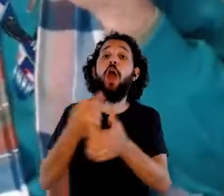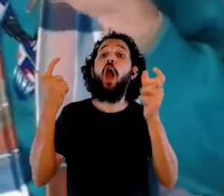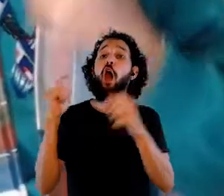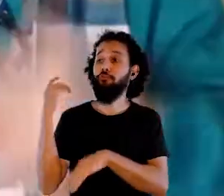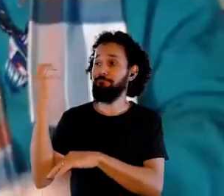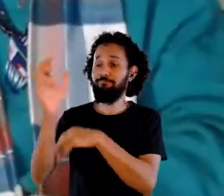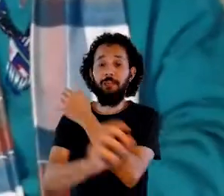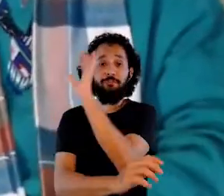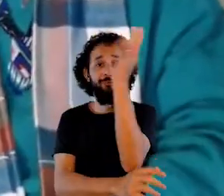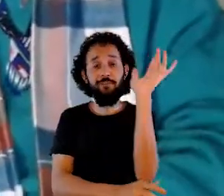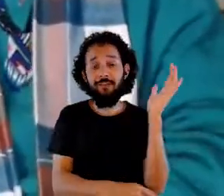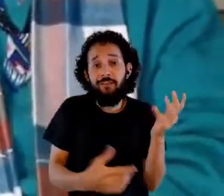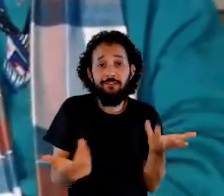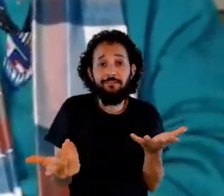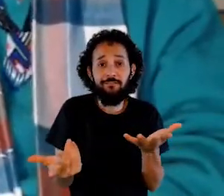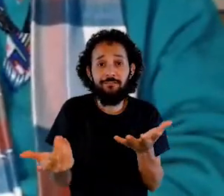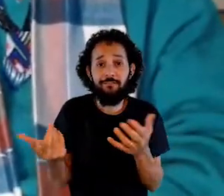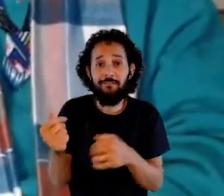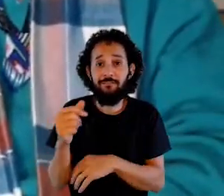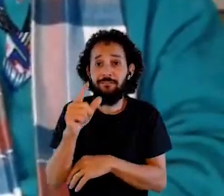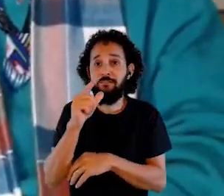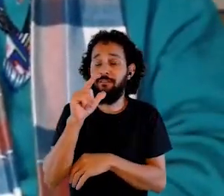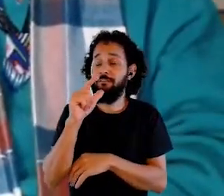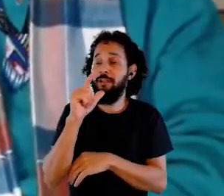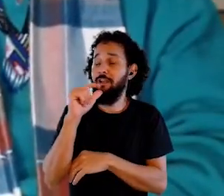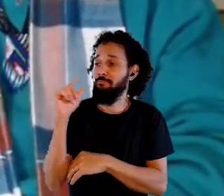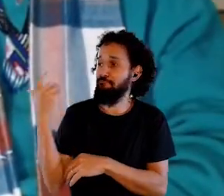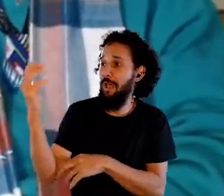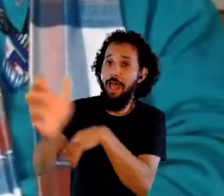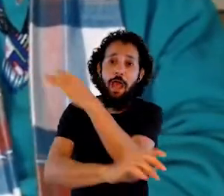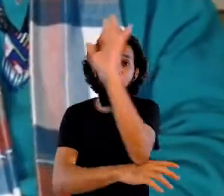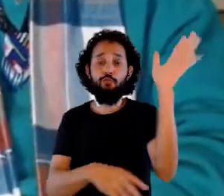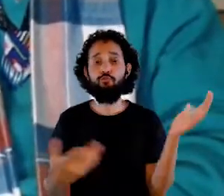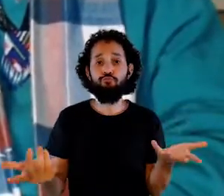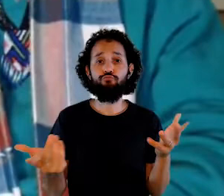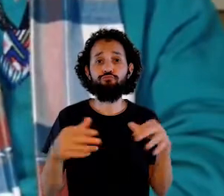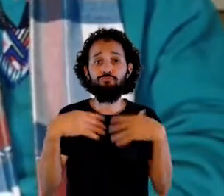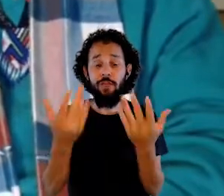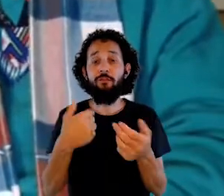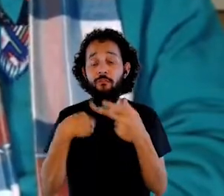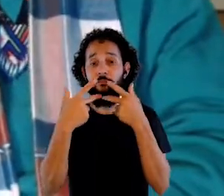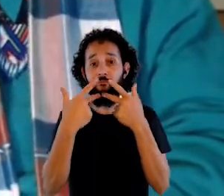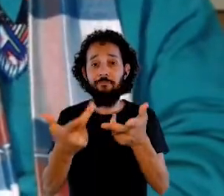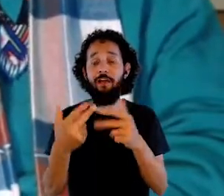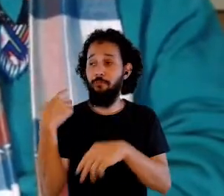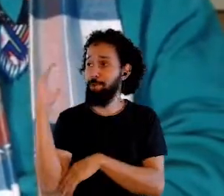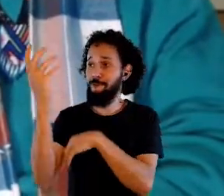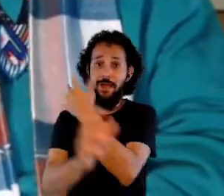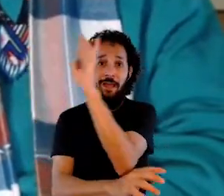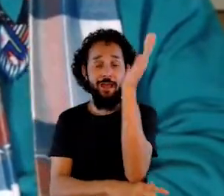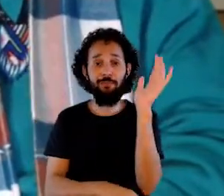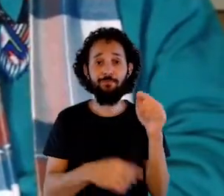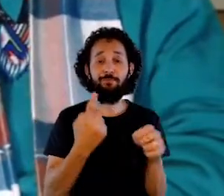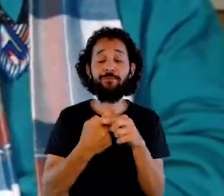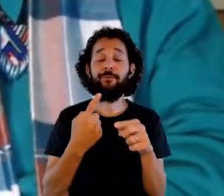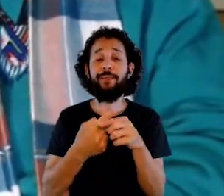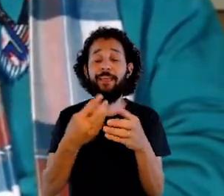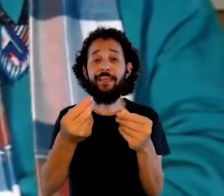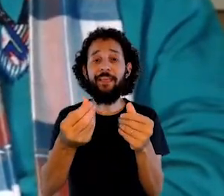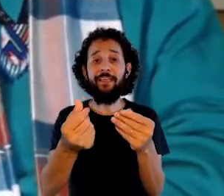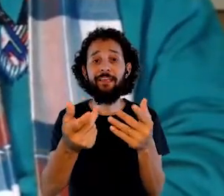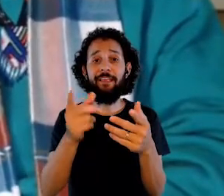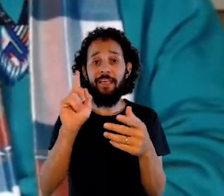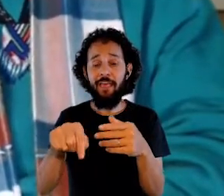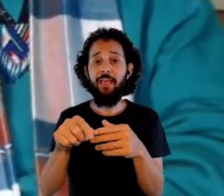do mato, né, vamos dizer assim, as festas. Eu estou falando no meio do mato, mas eu quero dizer, ela foi levada para o